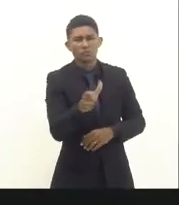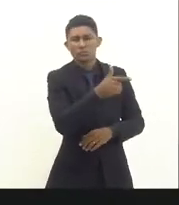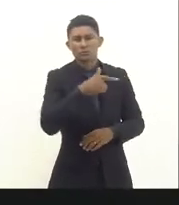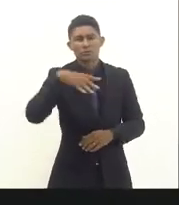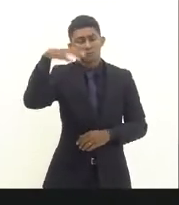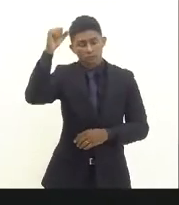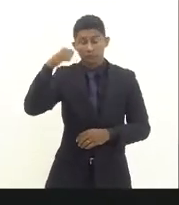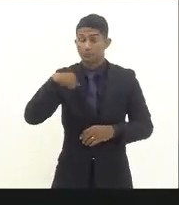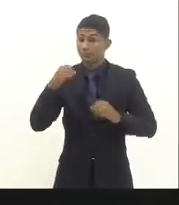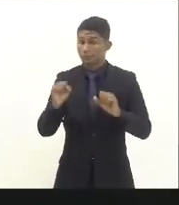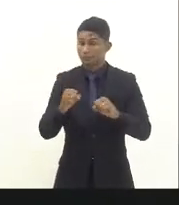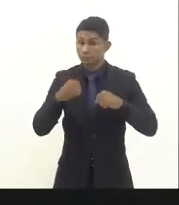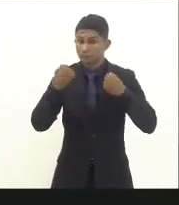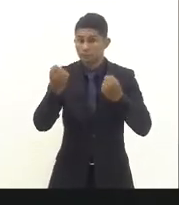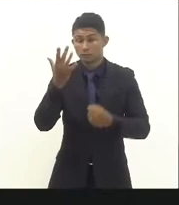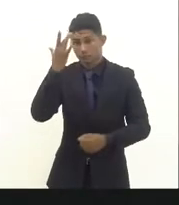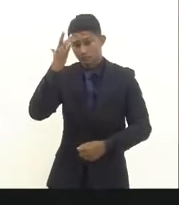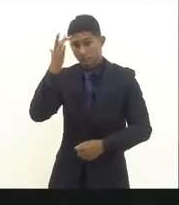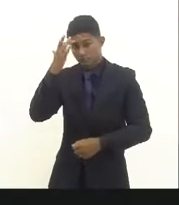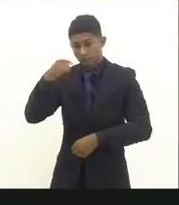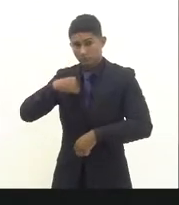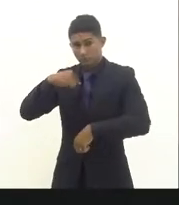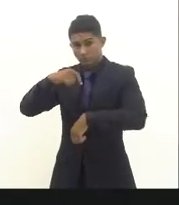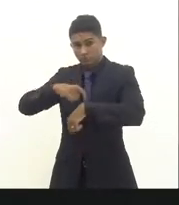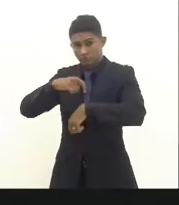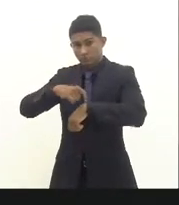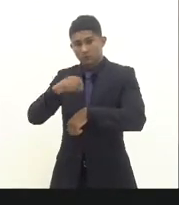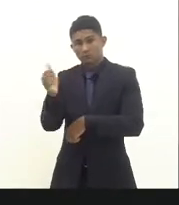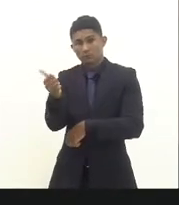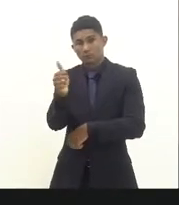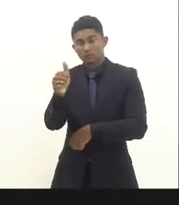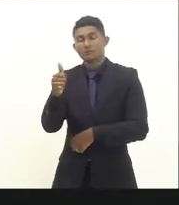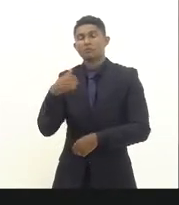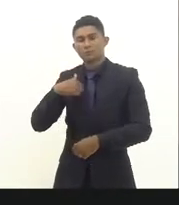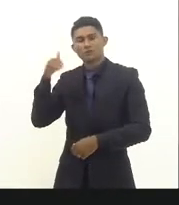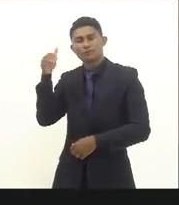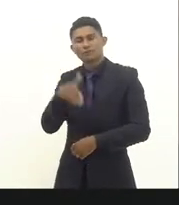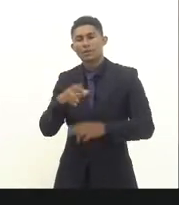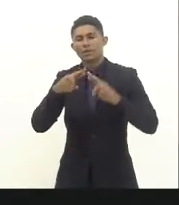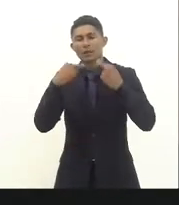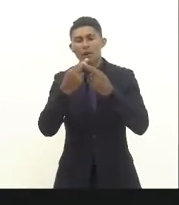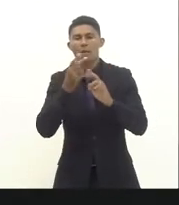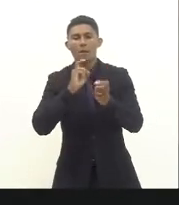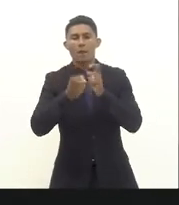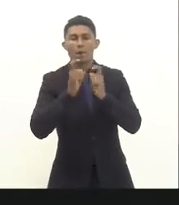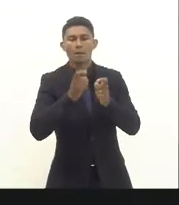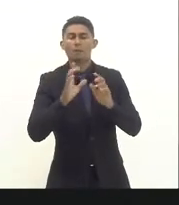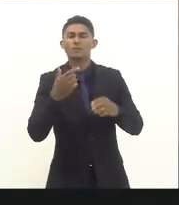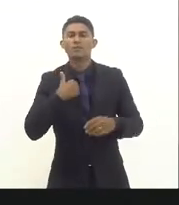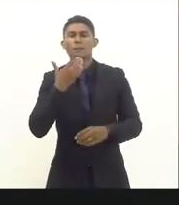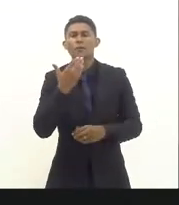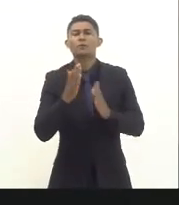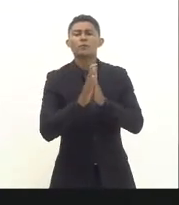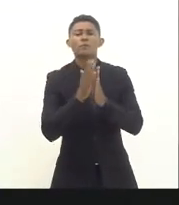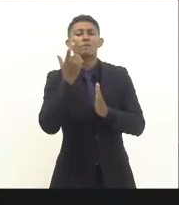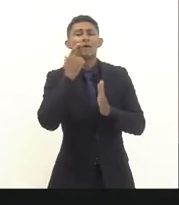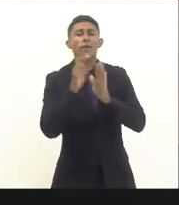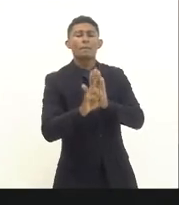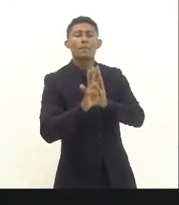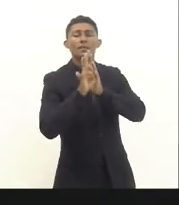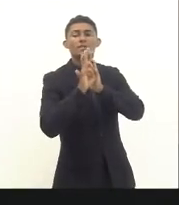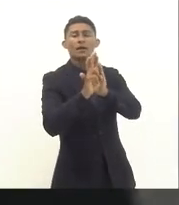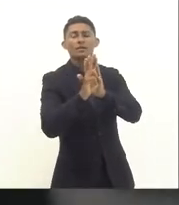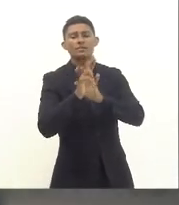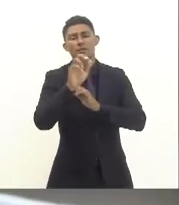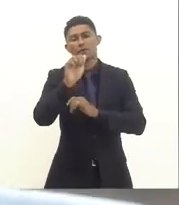para estar aqui amanhã às 11horas para participar desse debate mas gostaria de pedir o deputado André Ceciliano traga aqui o representante da Leo